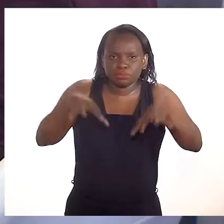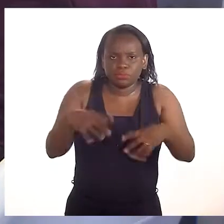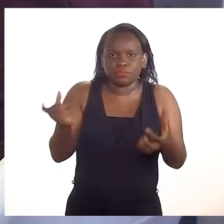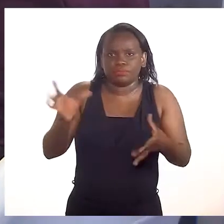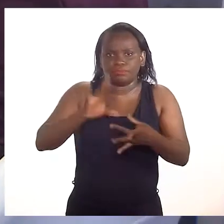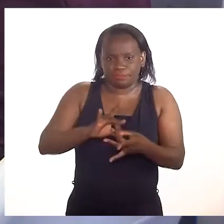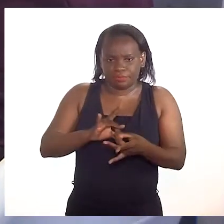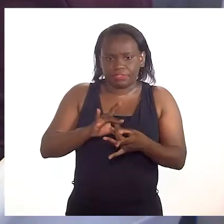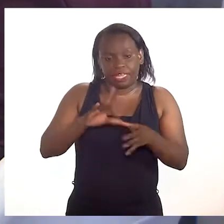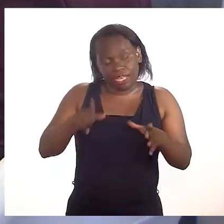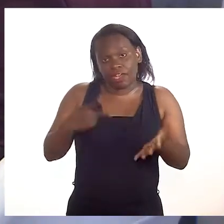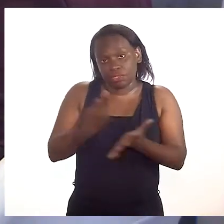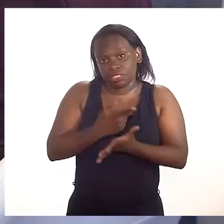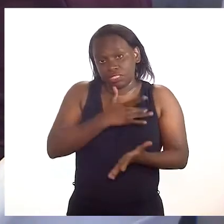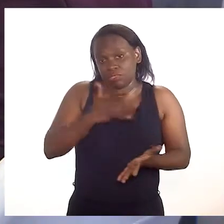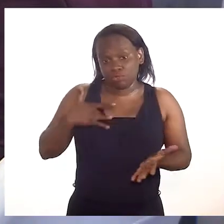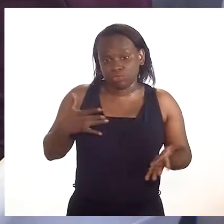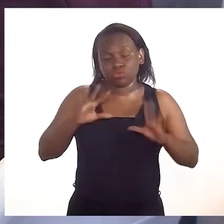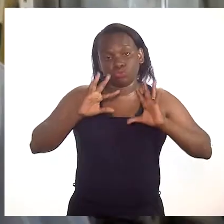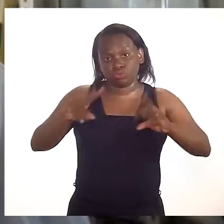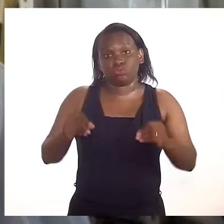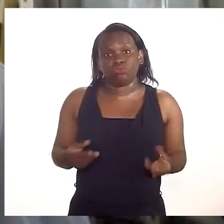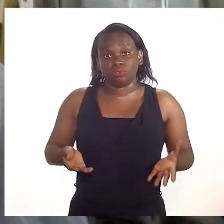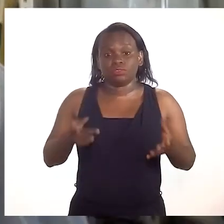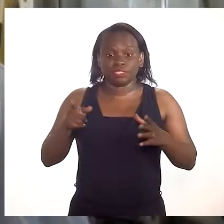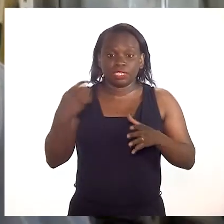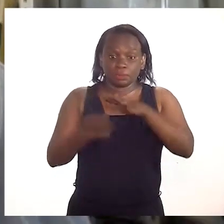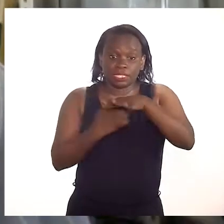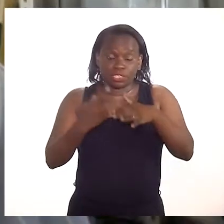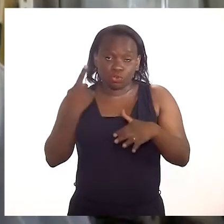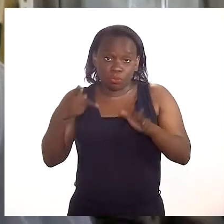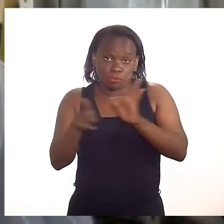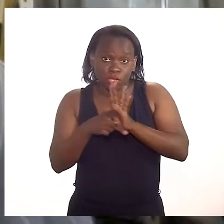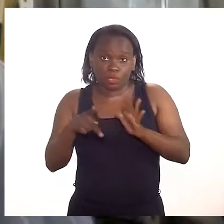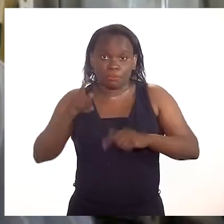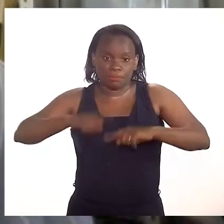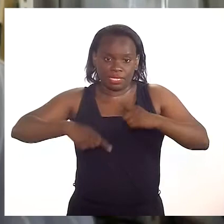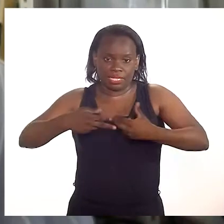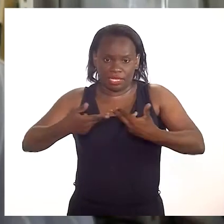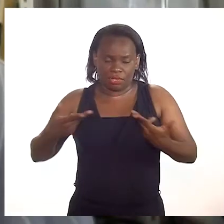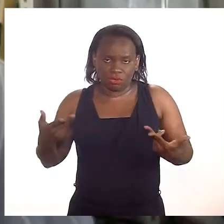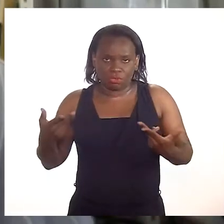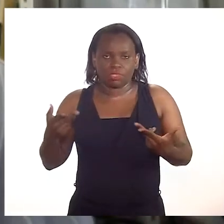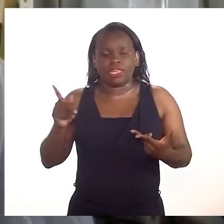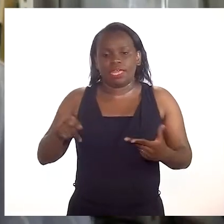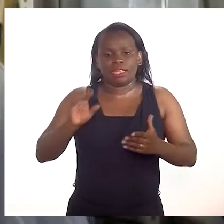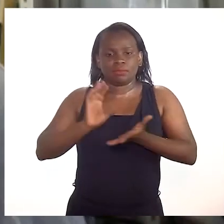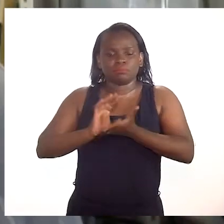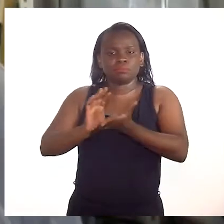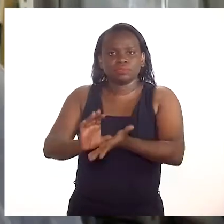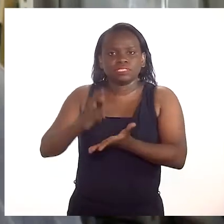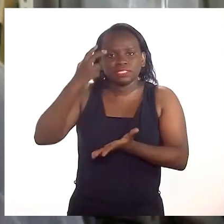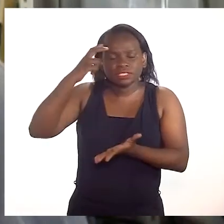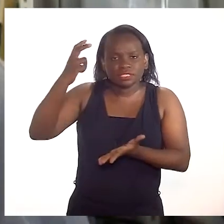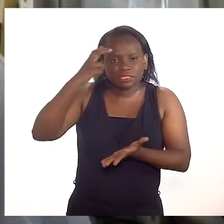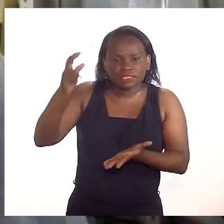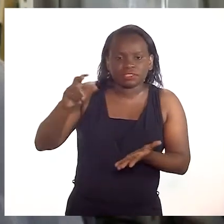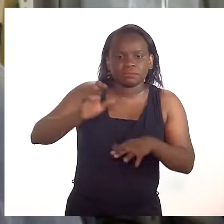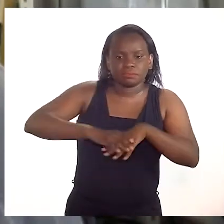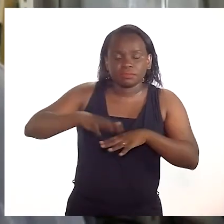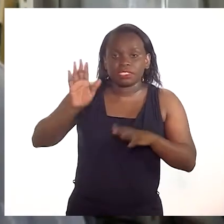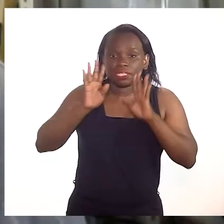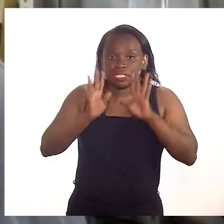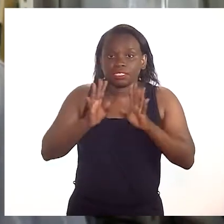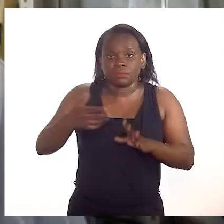convergência. Isso está acontecendo na saúde como um todo. Você pega uma empresa de equipamentos, ela está investindo em inteligência artificial